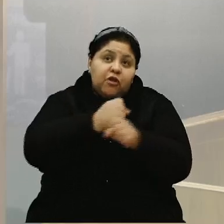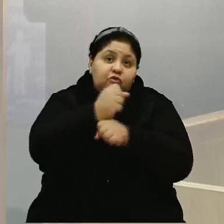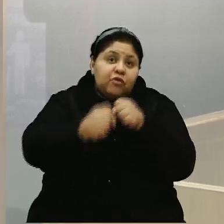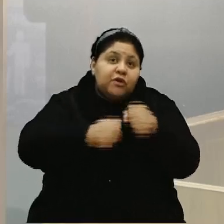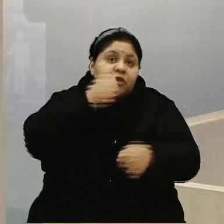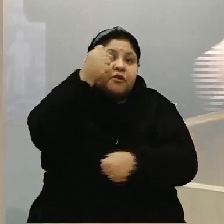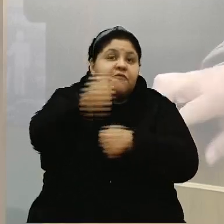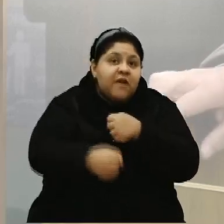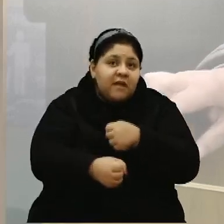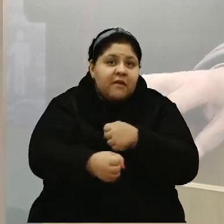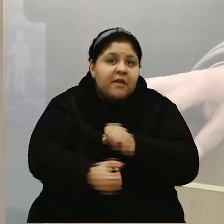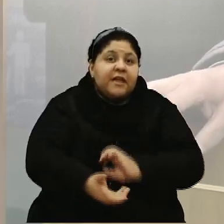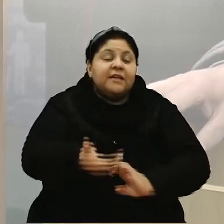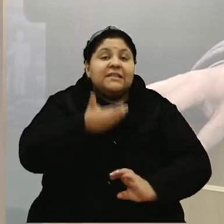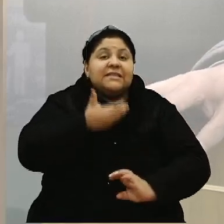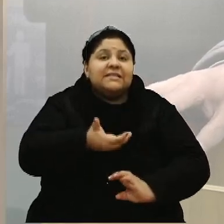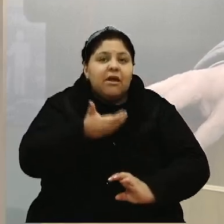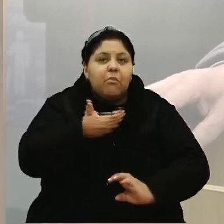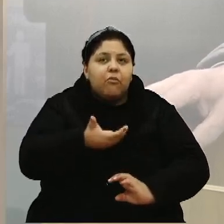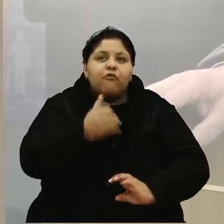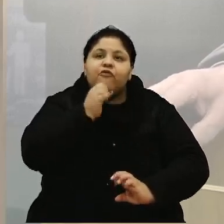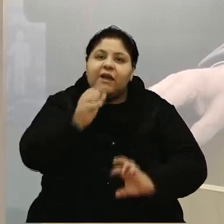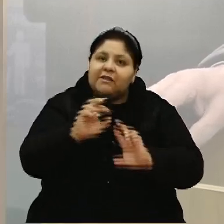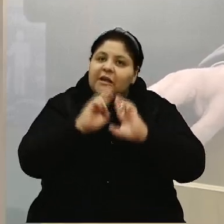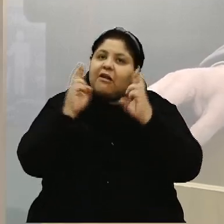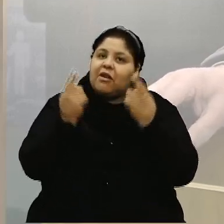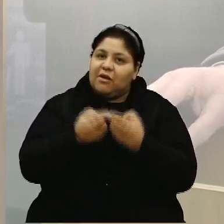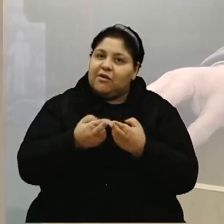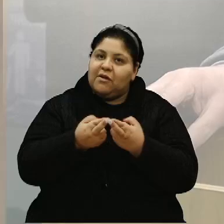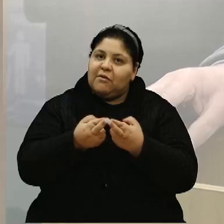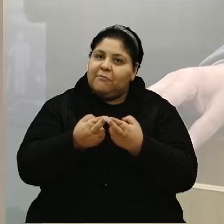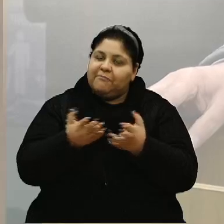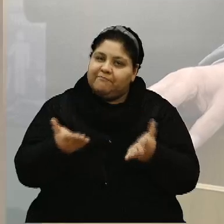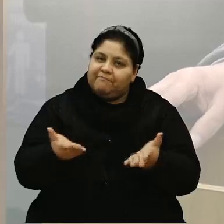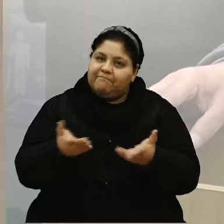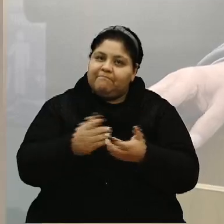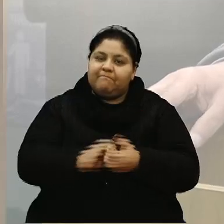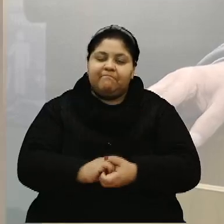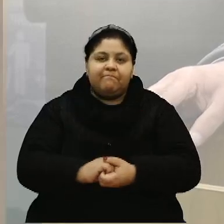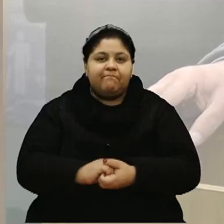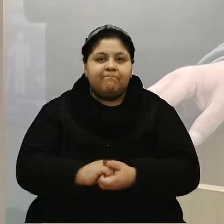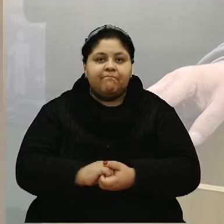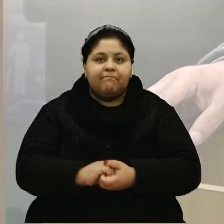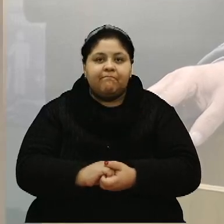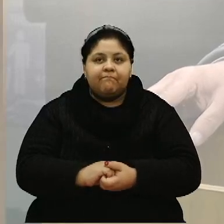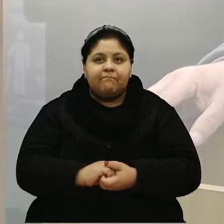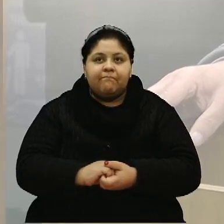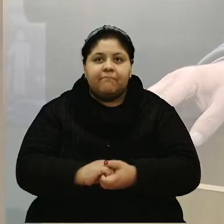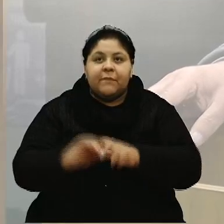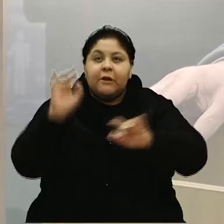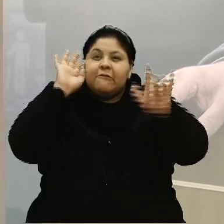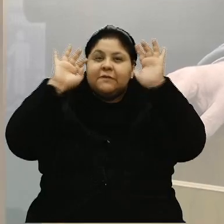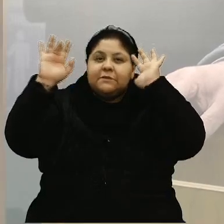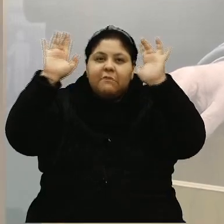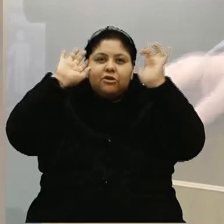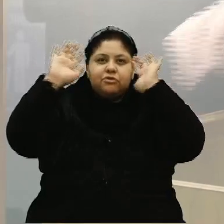se foi dito na reunião ontem. Pode ser que seja atendida. Isso foi uma reunião para isso. Vocês imaginam essa